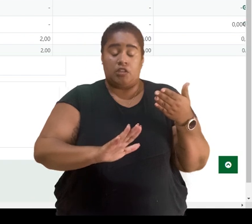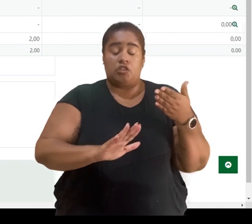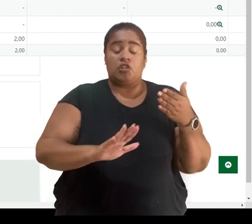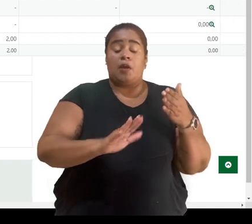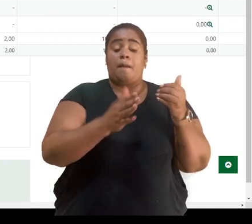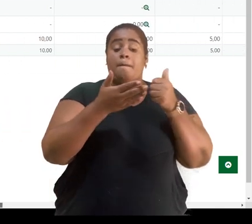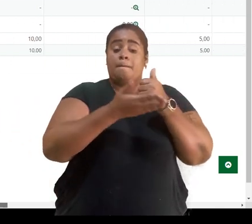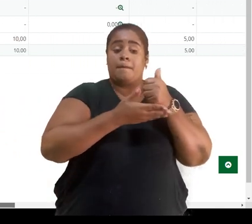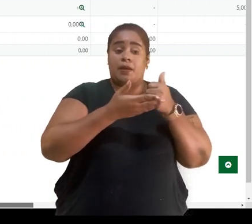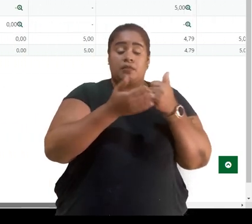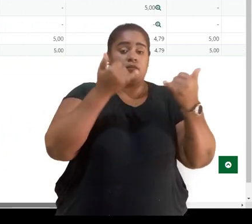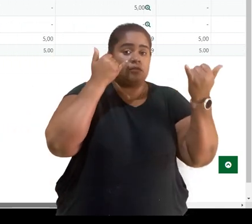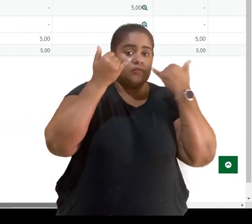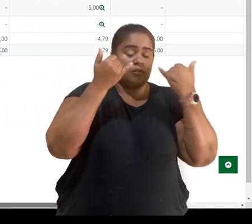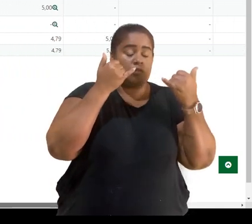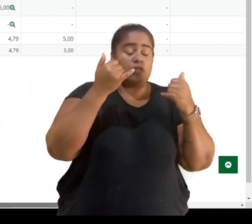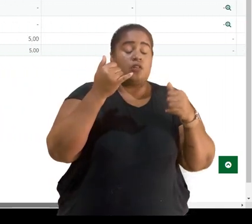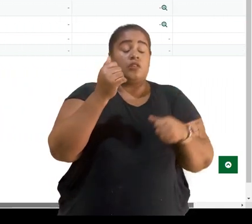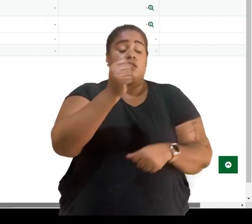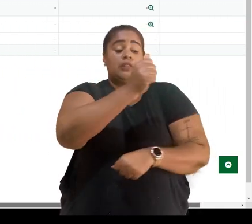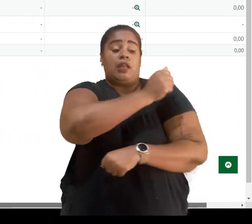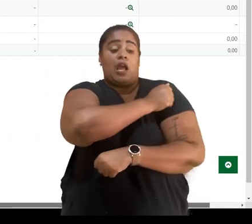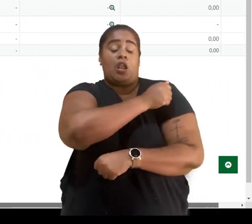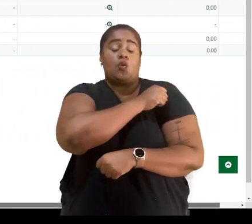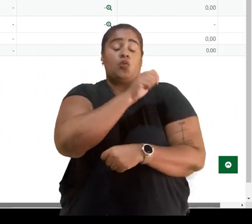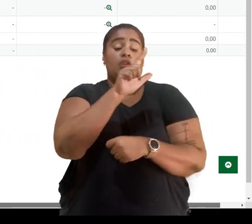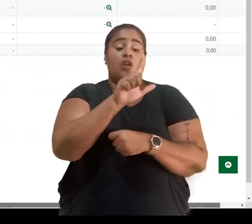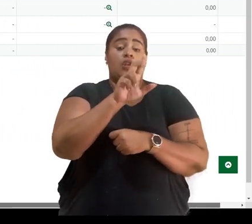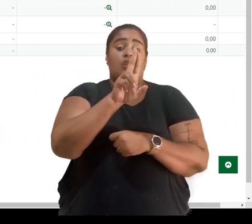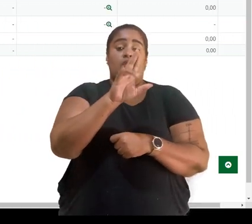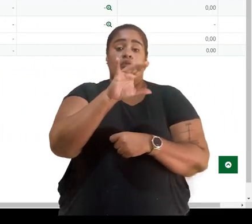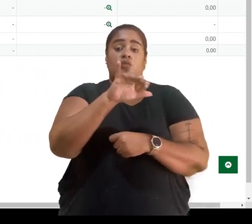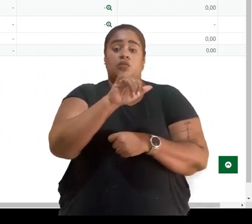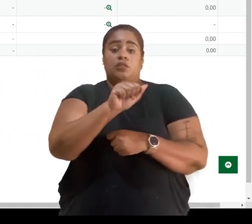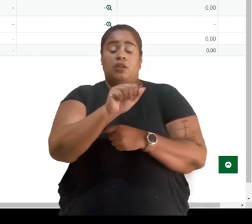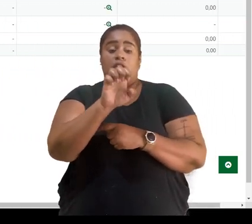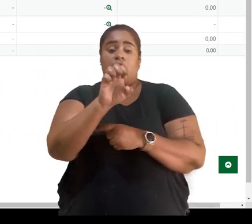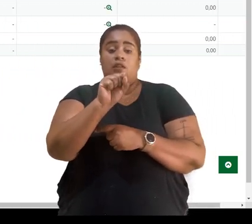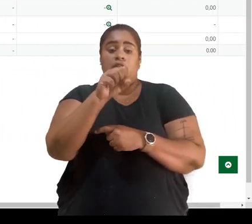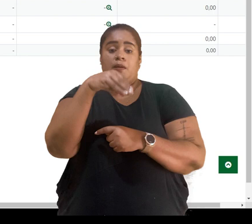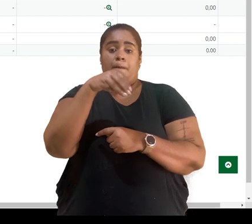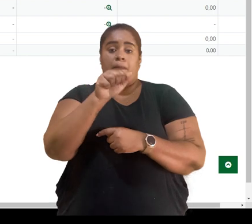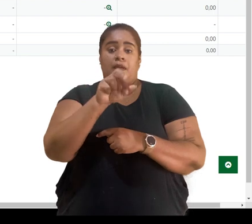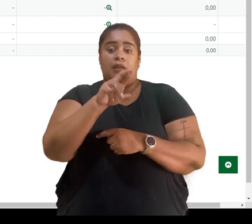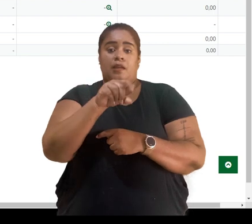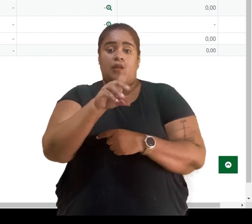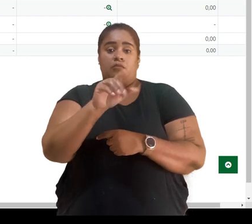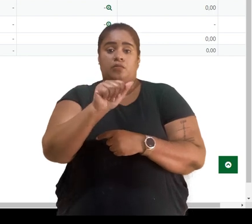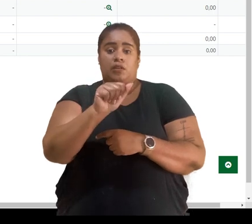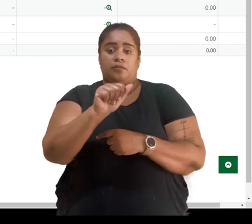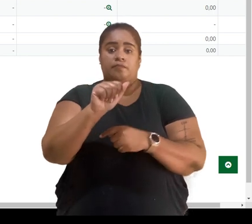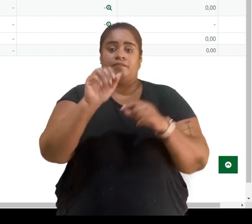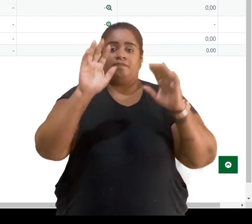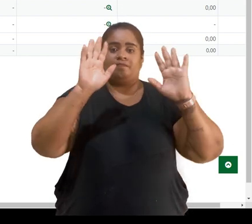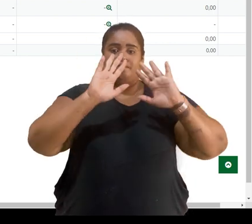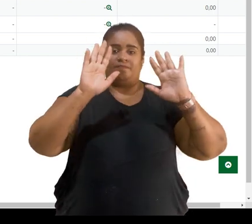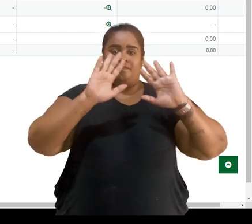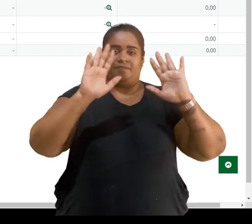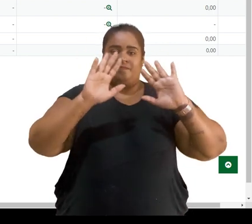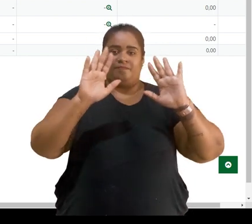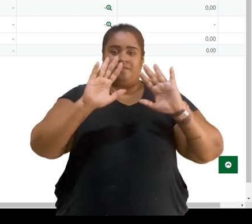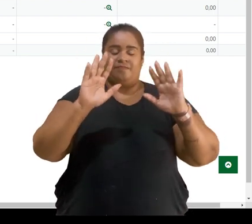a atividade base de dados da aluna Lúcia Esmeralda então anota está aqui